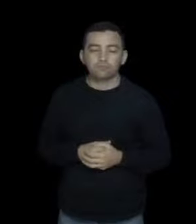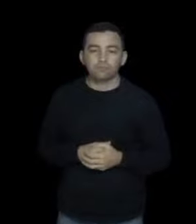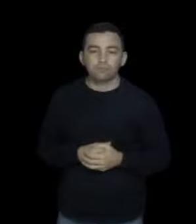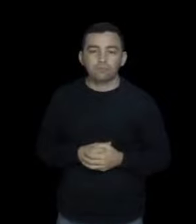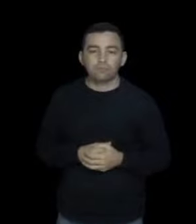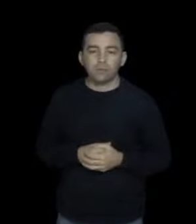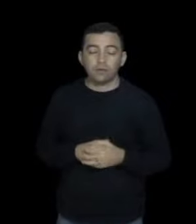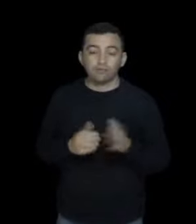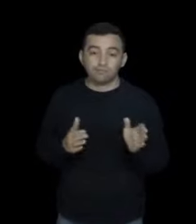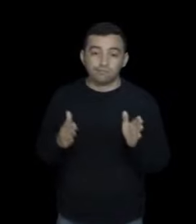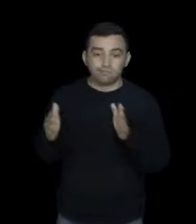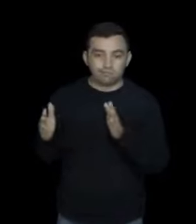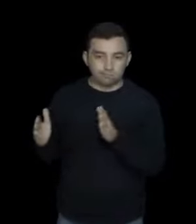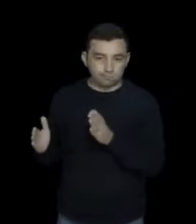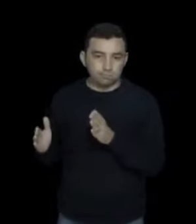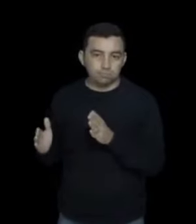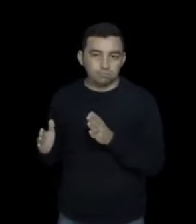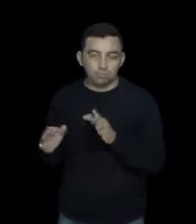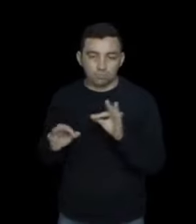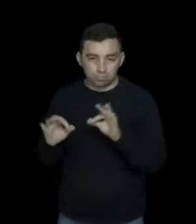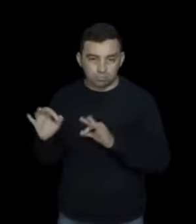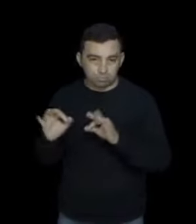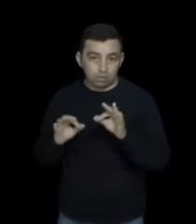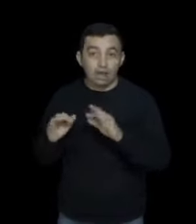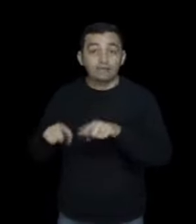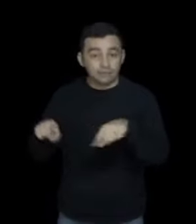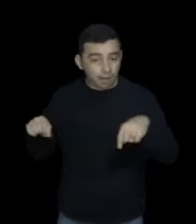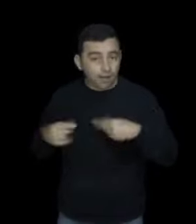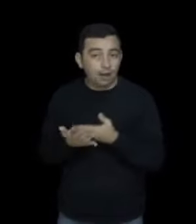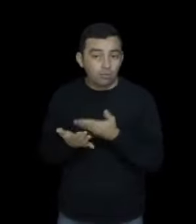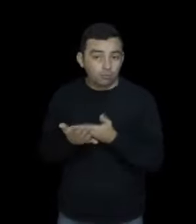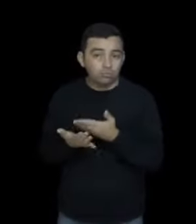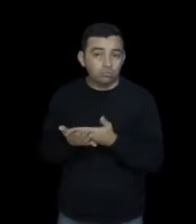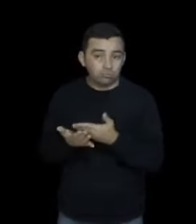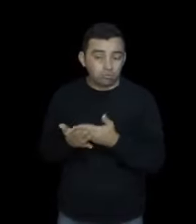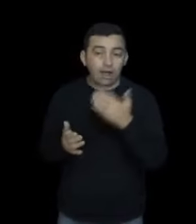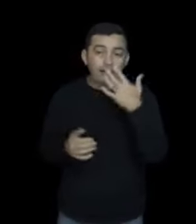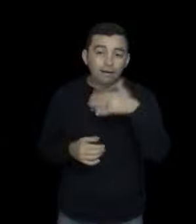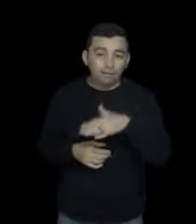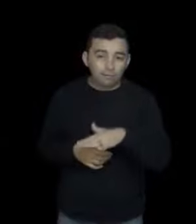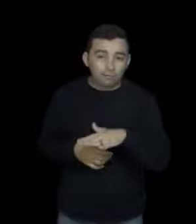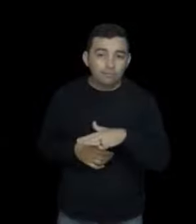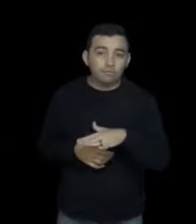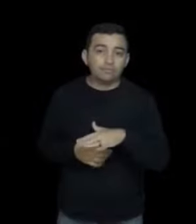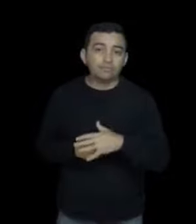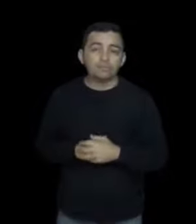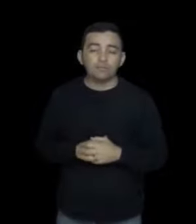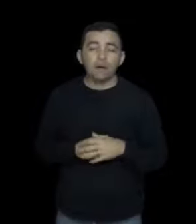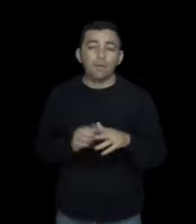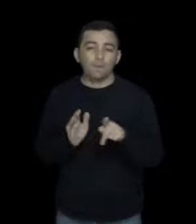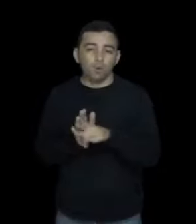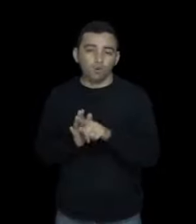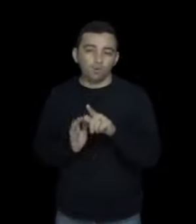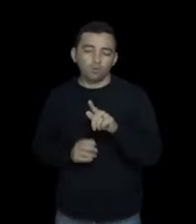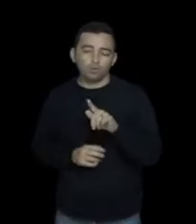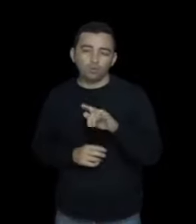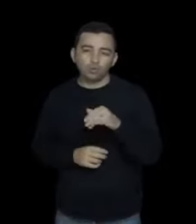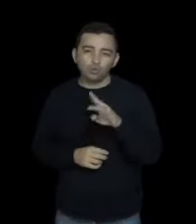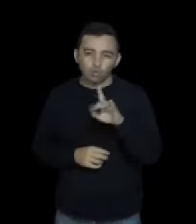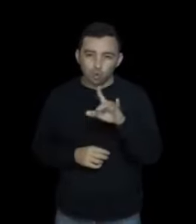do lado de onde está sendo a britadeira tem salas de aula das crianças que são lá do da Júlio da Costa Neves